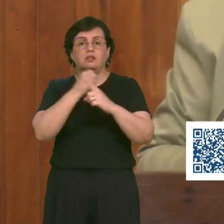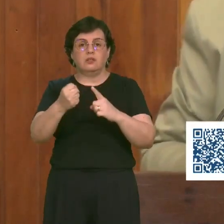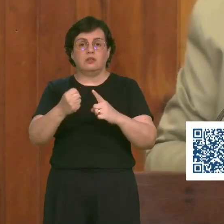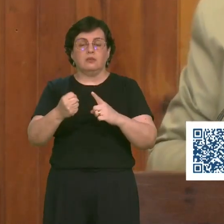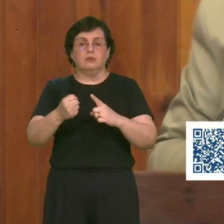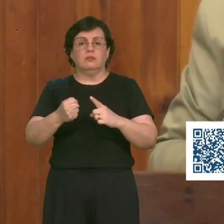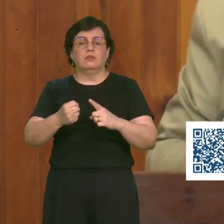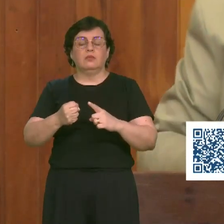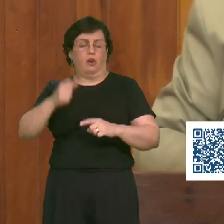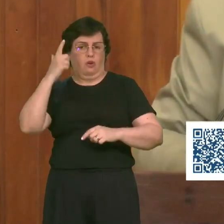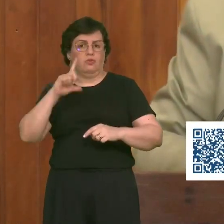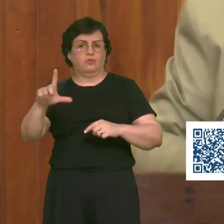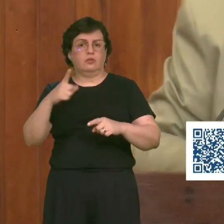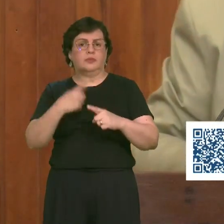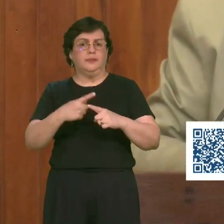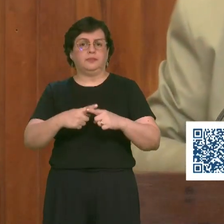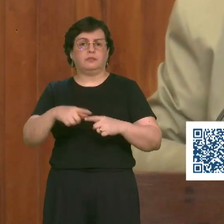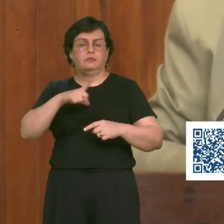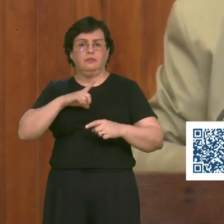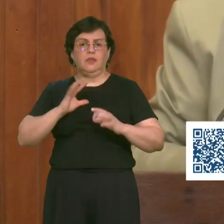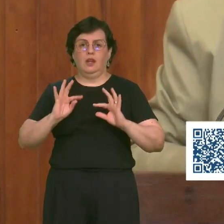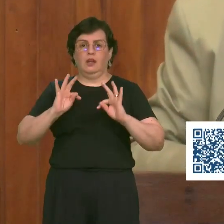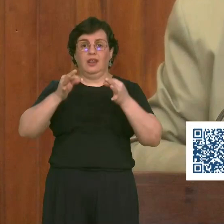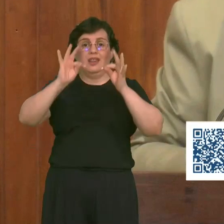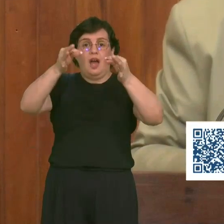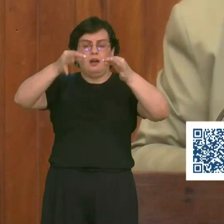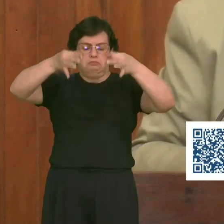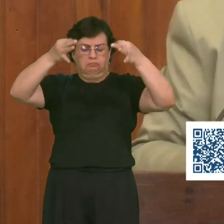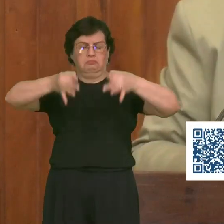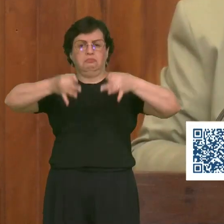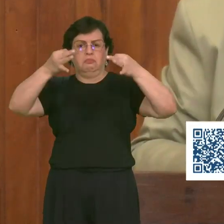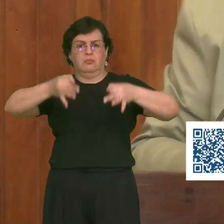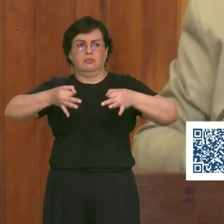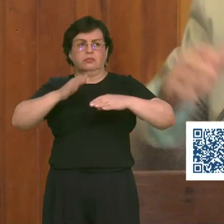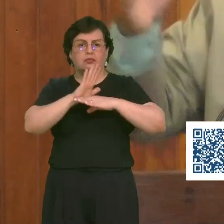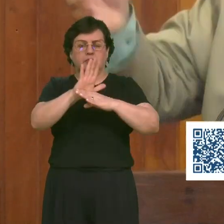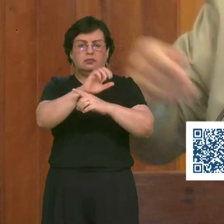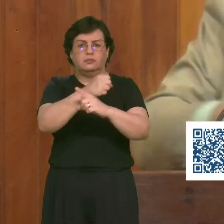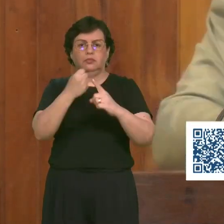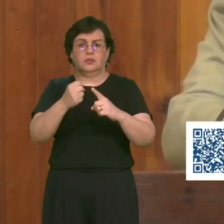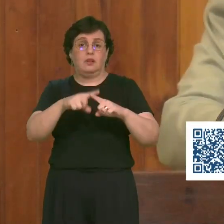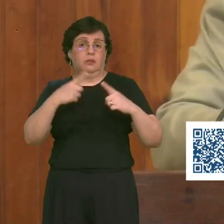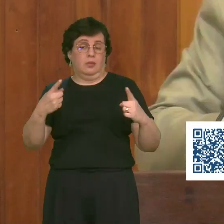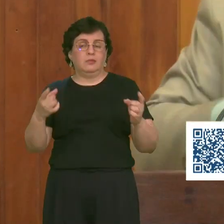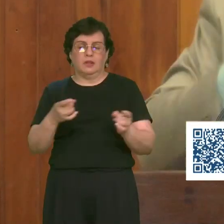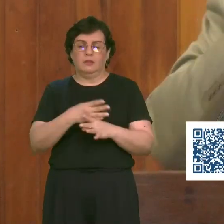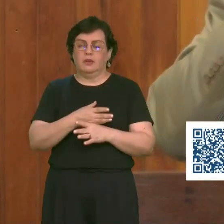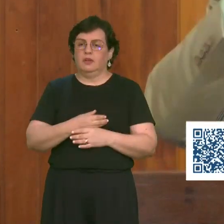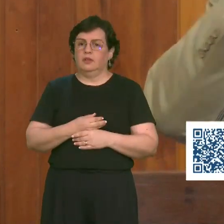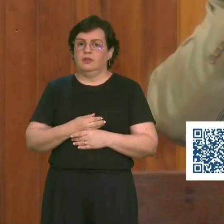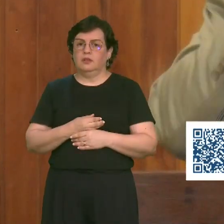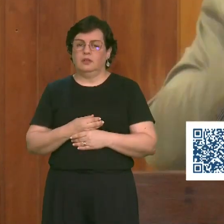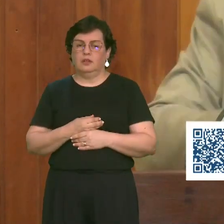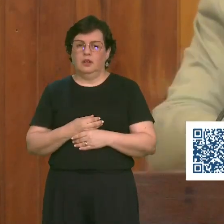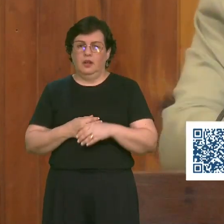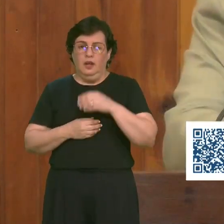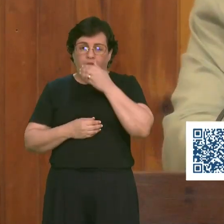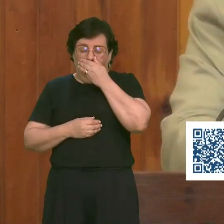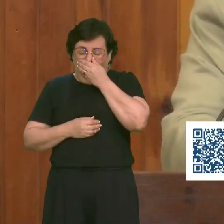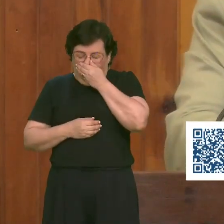tem um corpo técnico jogador Danilo de excelência assistentes sociais enfim para concluir senhor presidente então